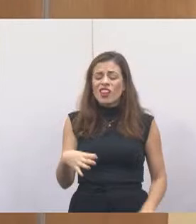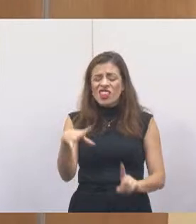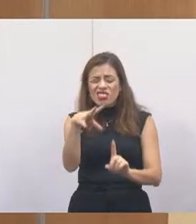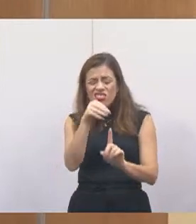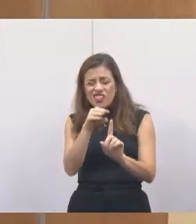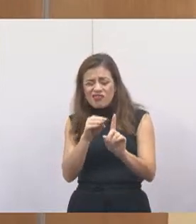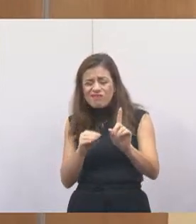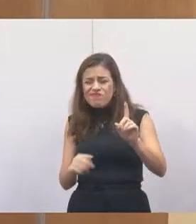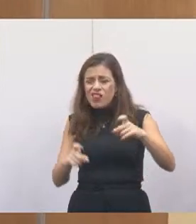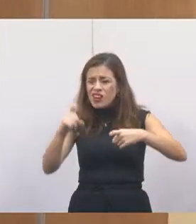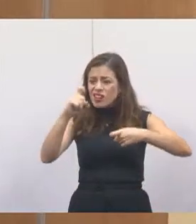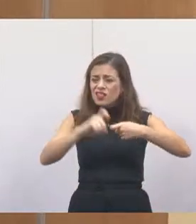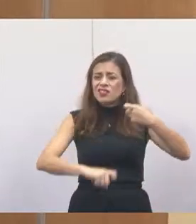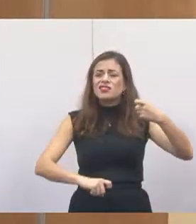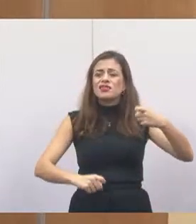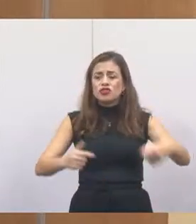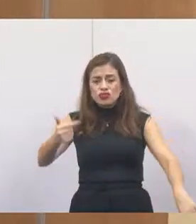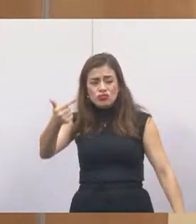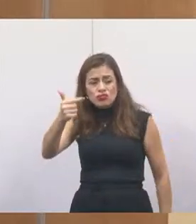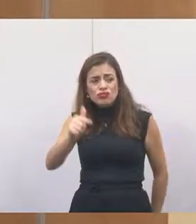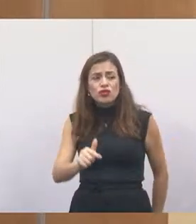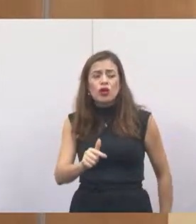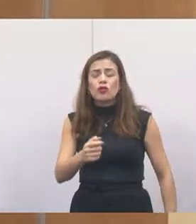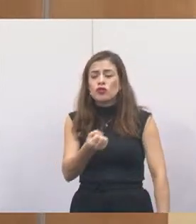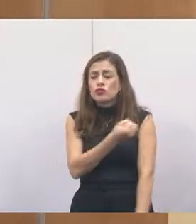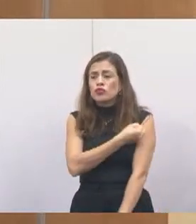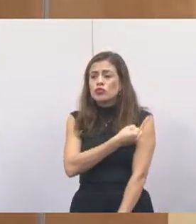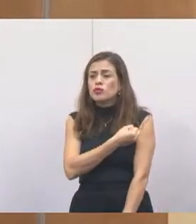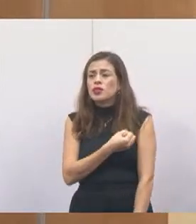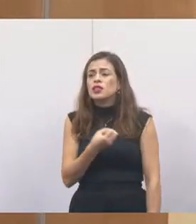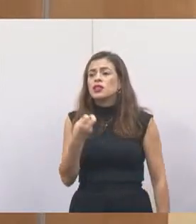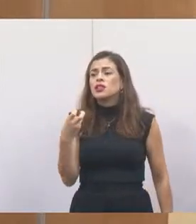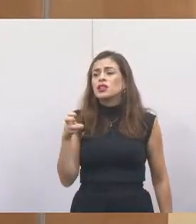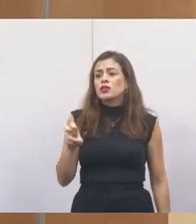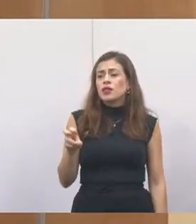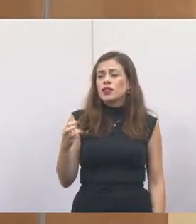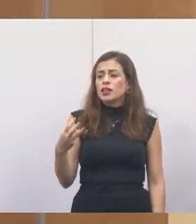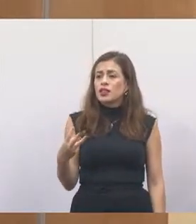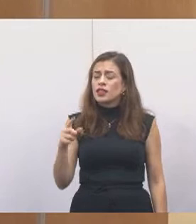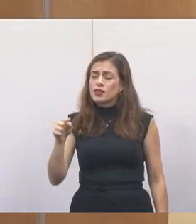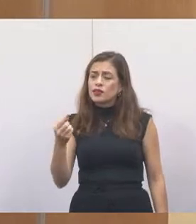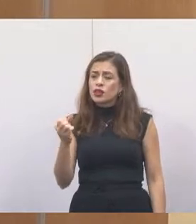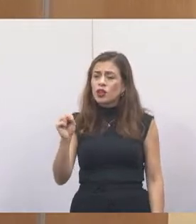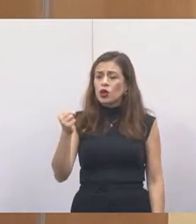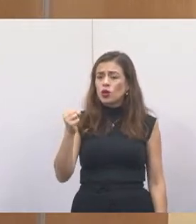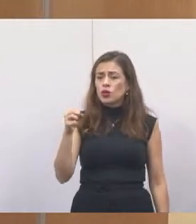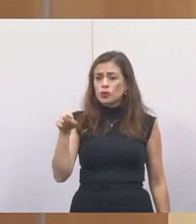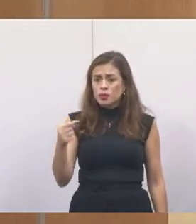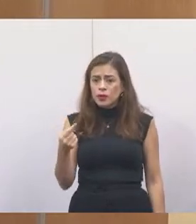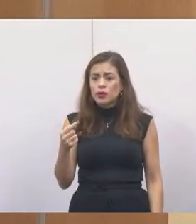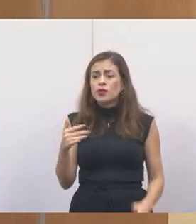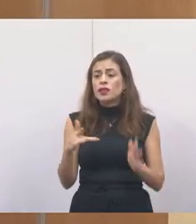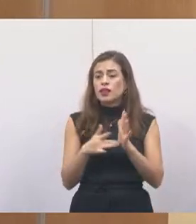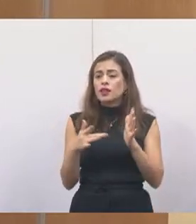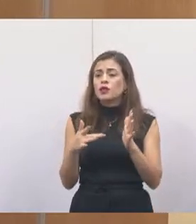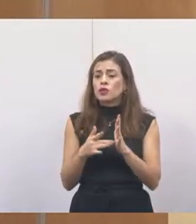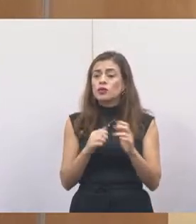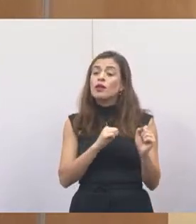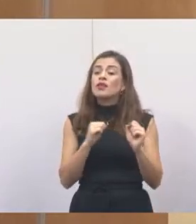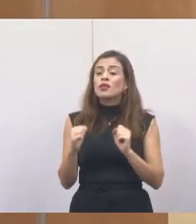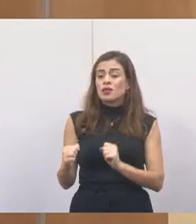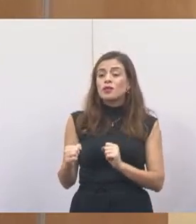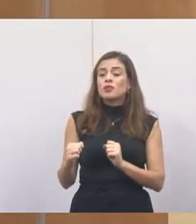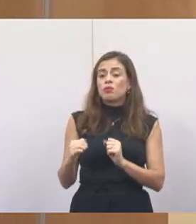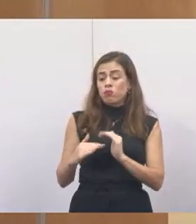sexualmente. Repito, o número é 53,8 mil denúncias, mas esse número pode ser ainda maior, porque a criança